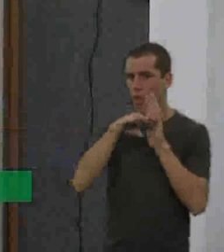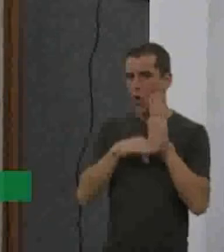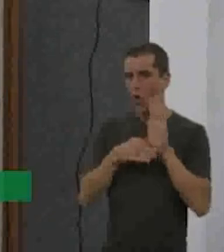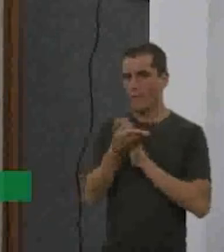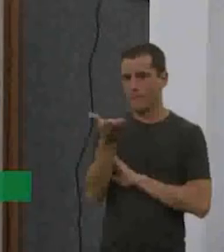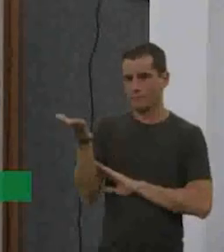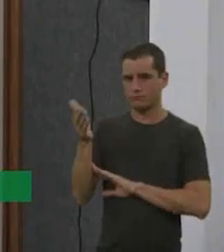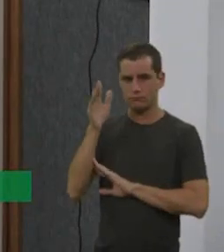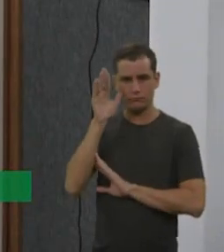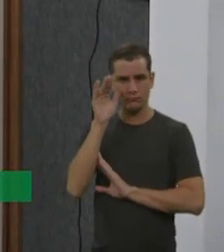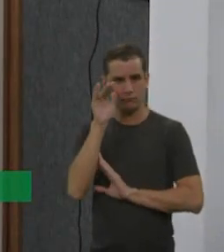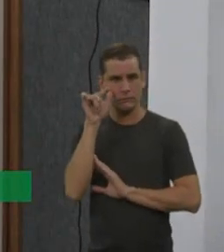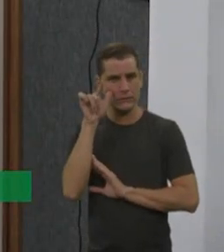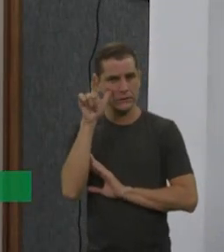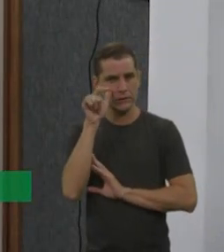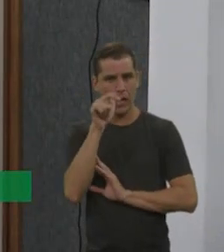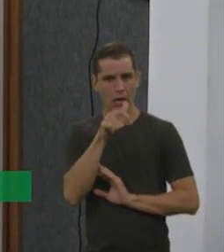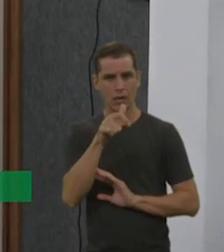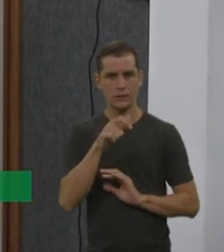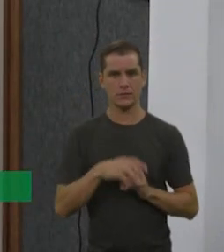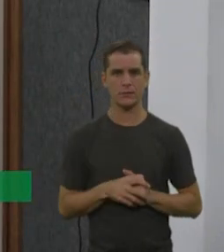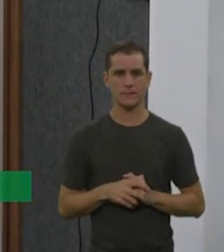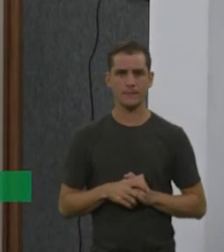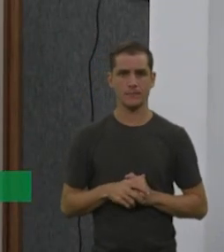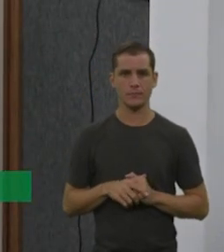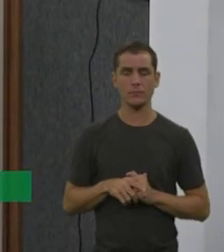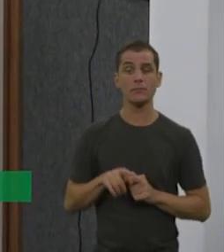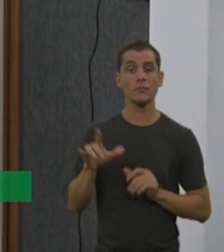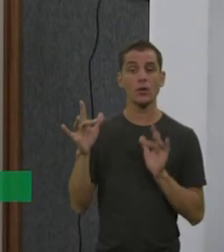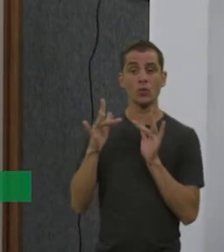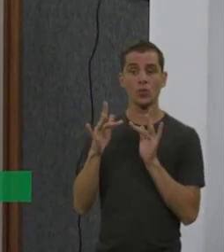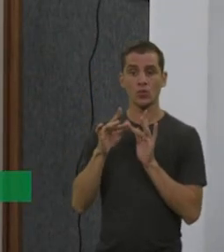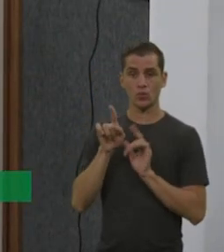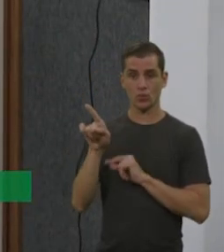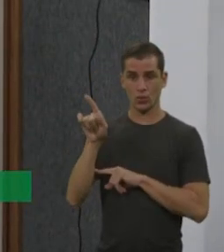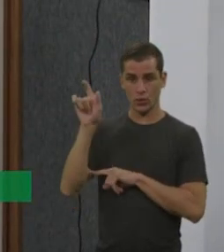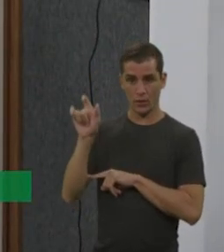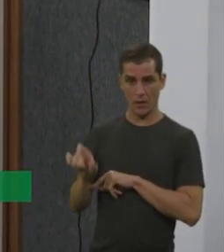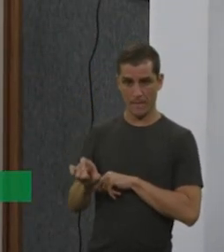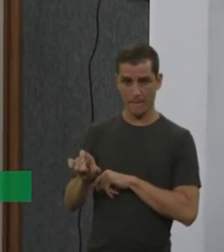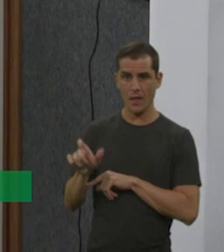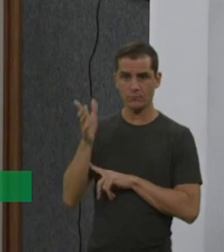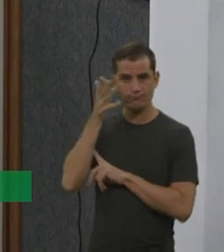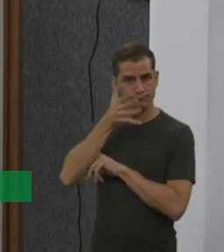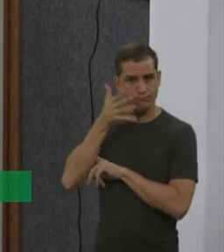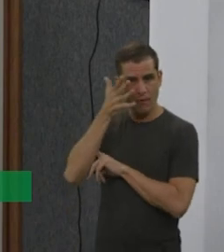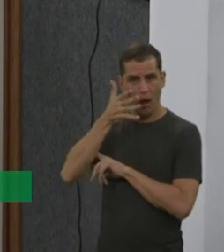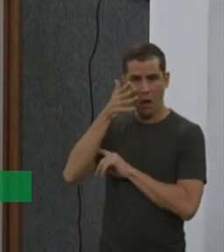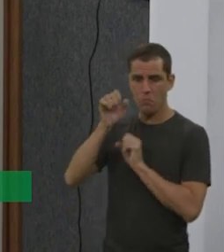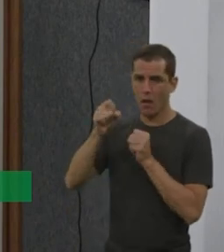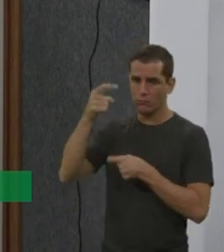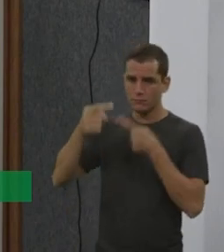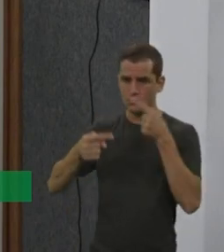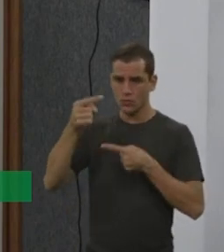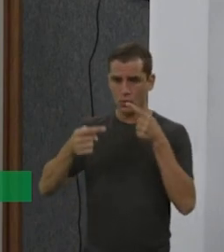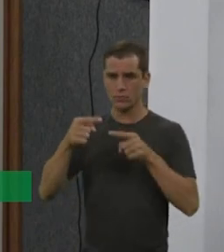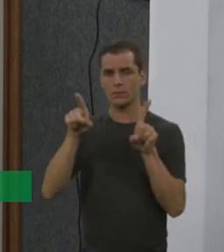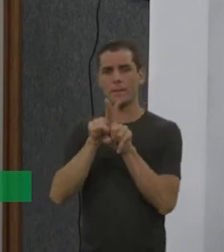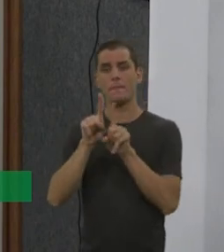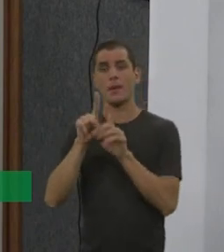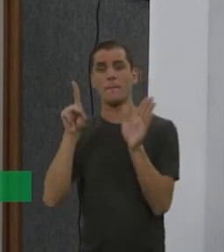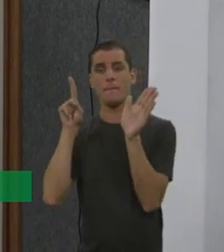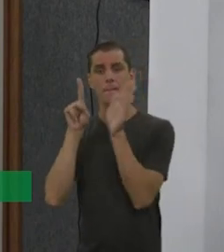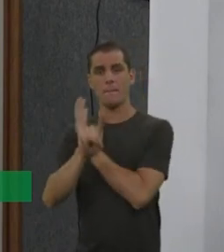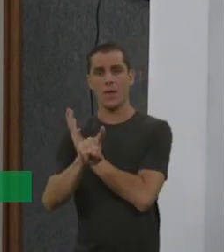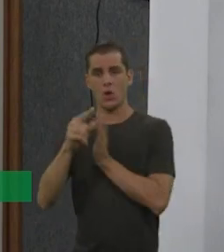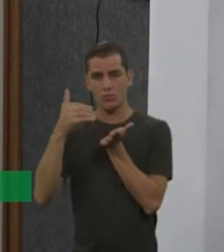interesse. Tá? Aqui fica o meu contato, para quem quiser também discutir alguma coisa, enviar alguma pergunta. As